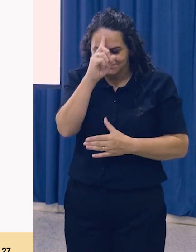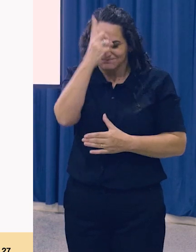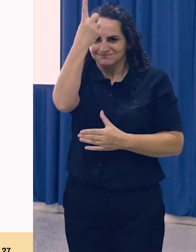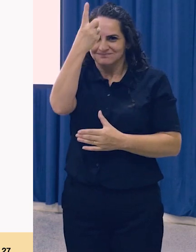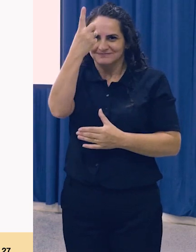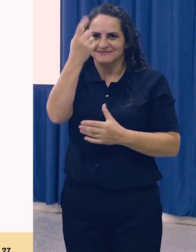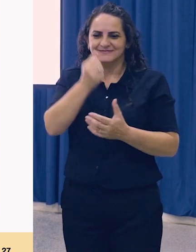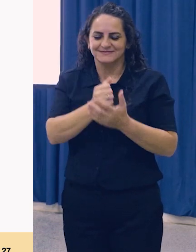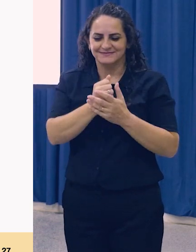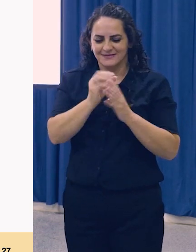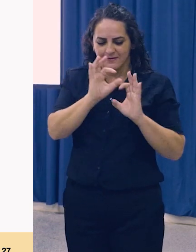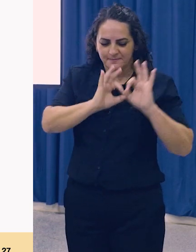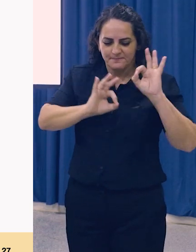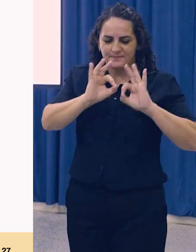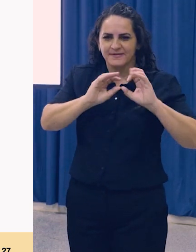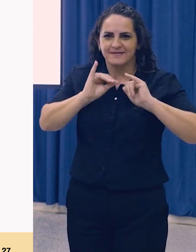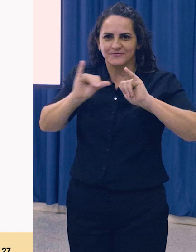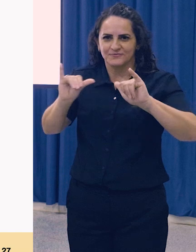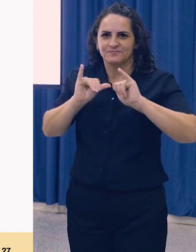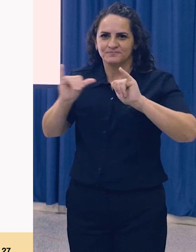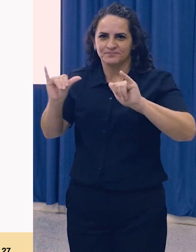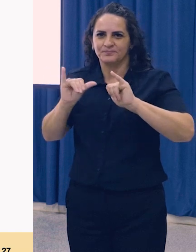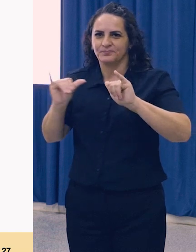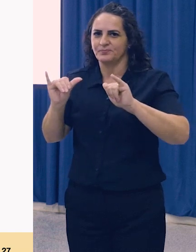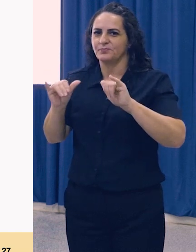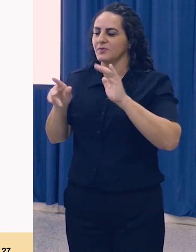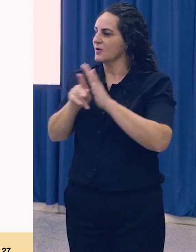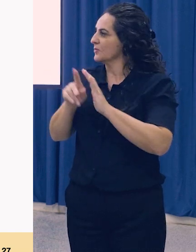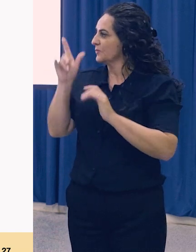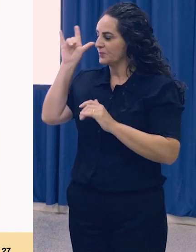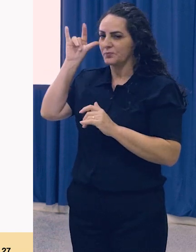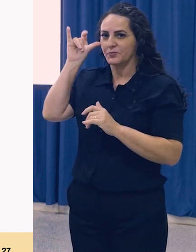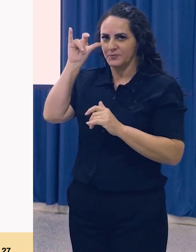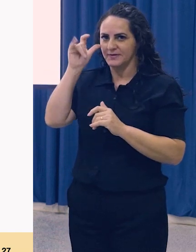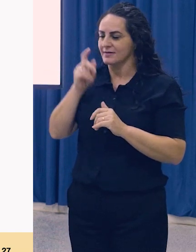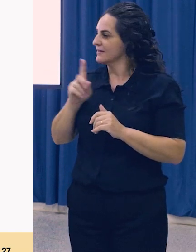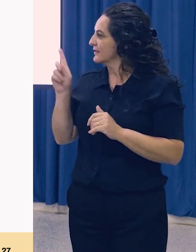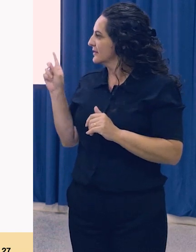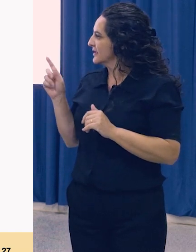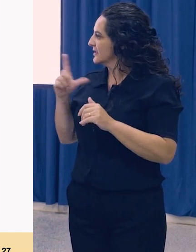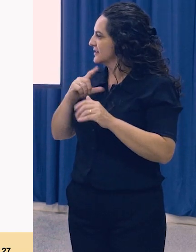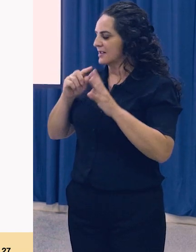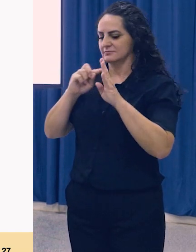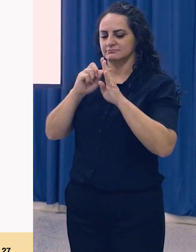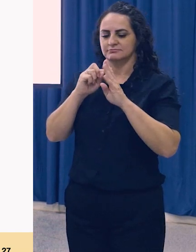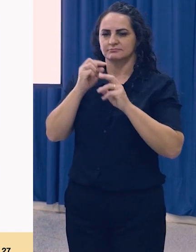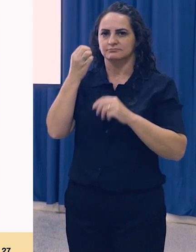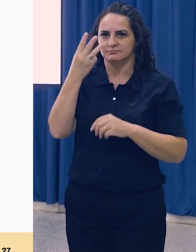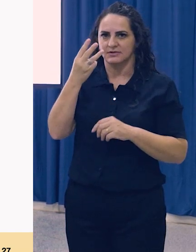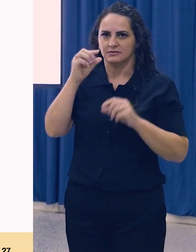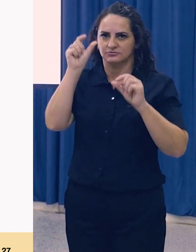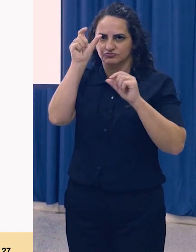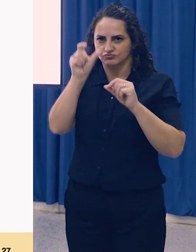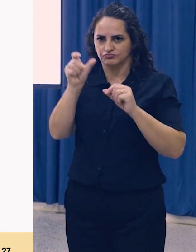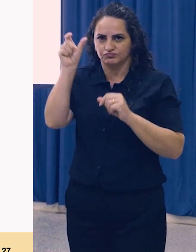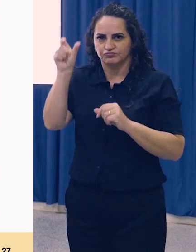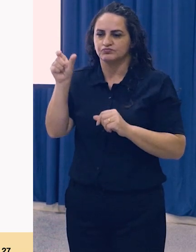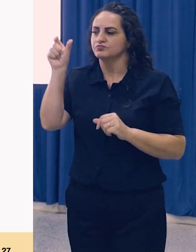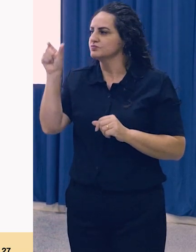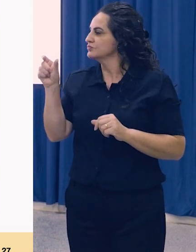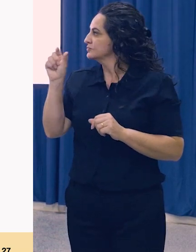montar a divulgação. Aqui está em formato do feed do Instagram, que são 3 colunas, né? E a